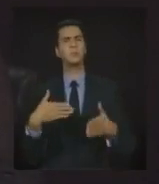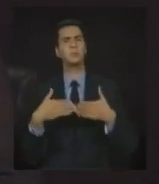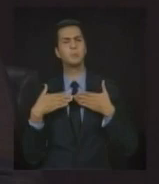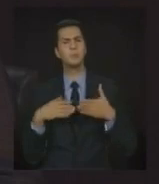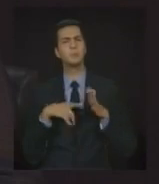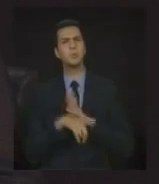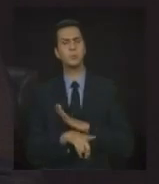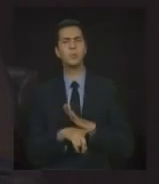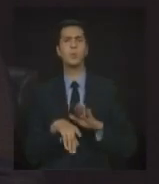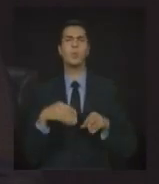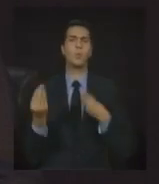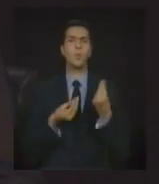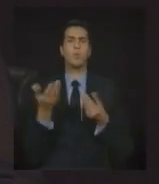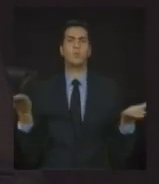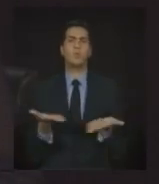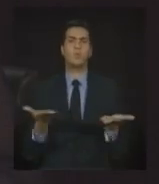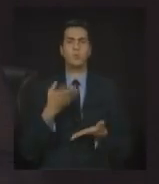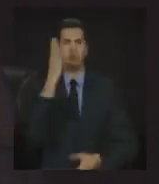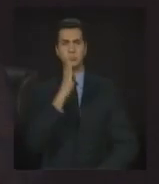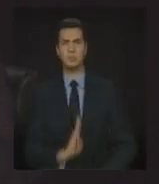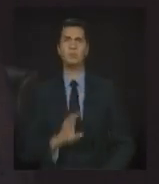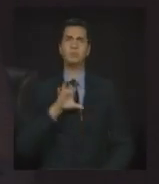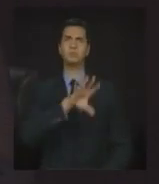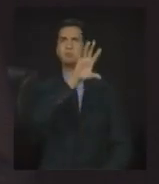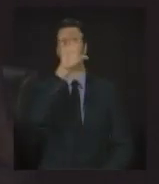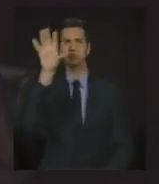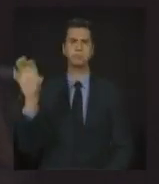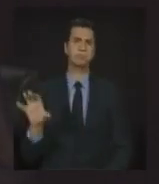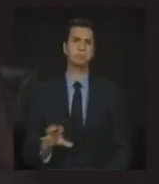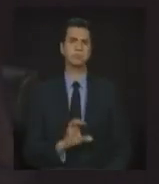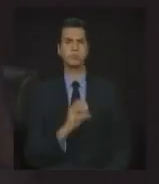hoje, a situação hoje, por região, por